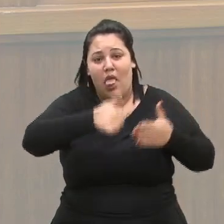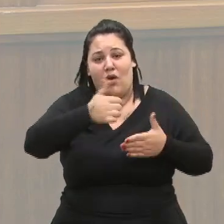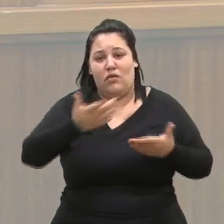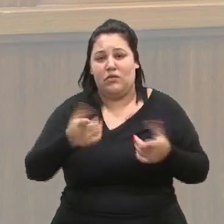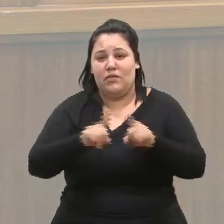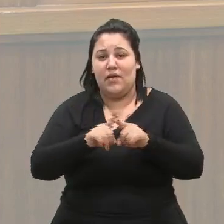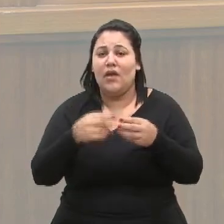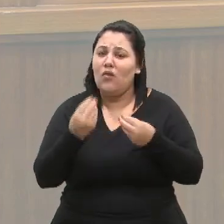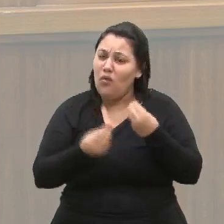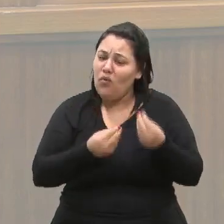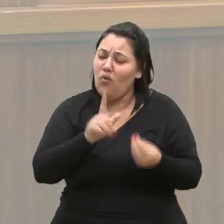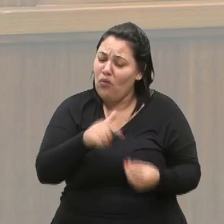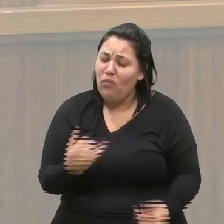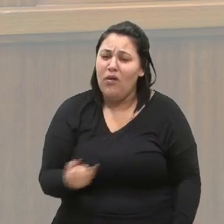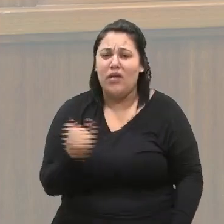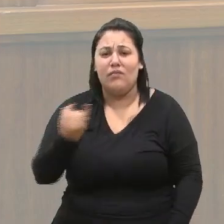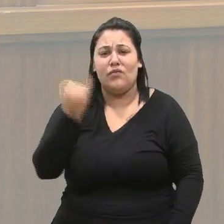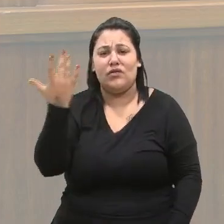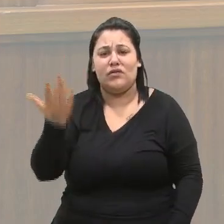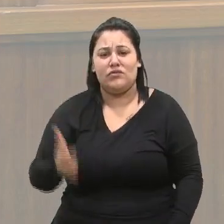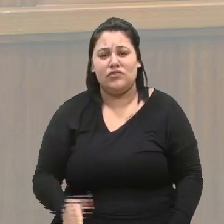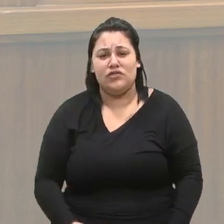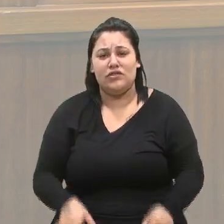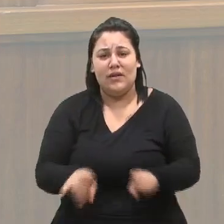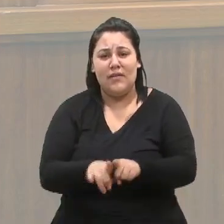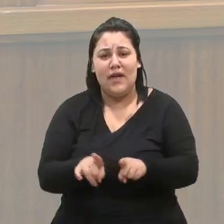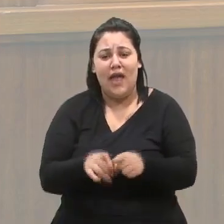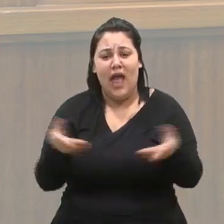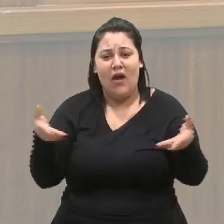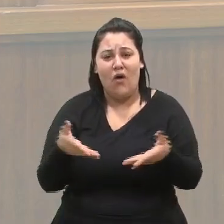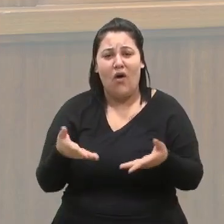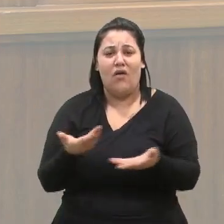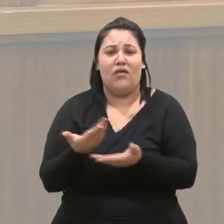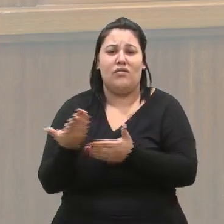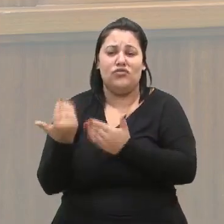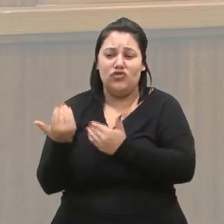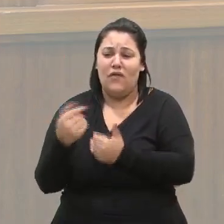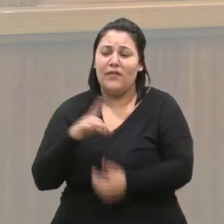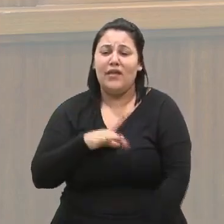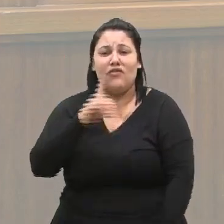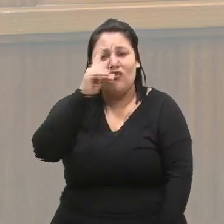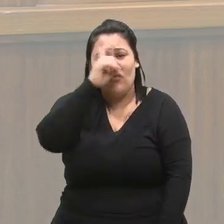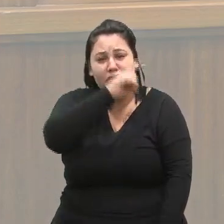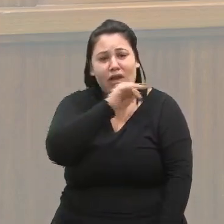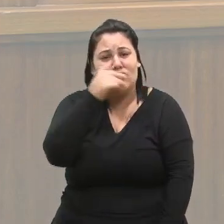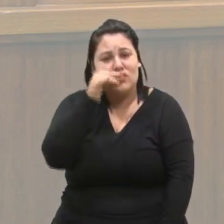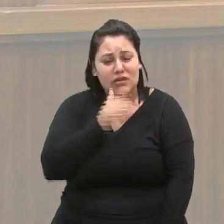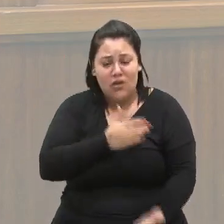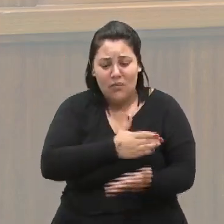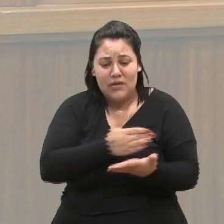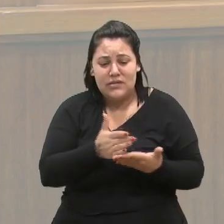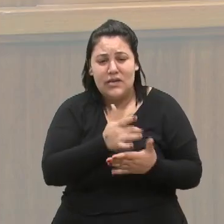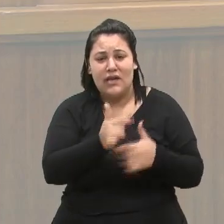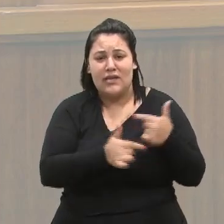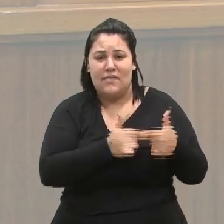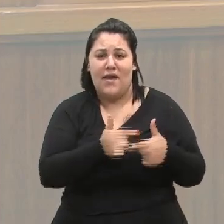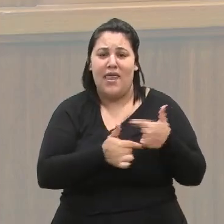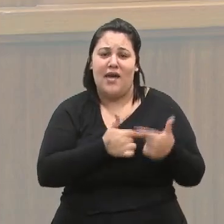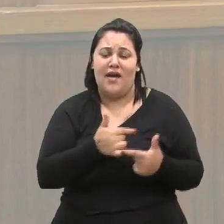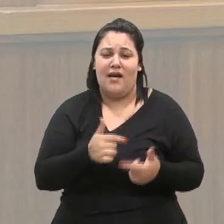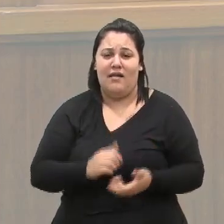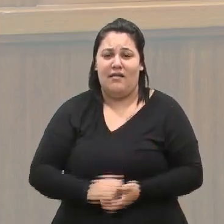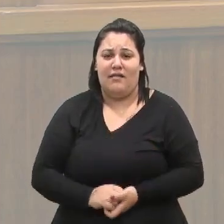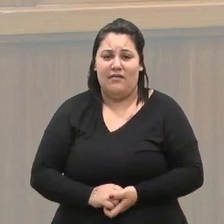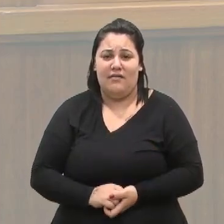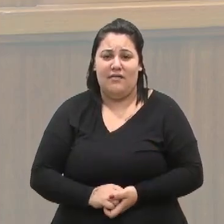é fundamental nessa juventude que tem tanta dificuldade em ingressar no mercado de trabalho.